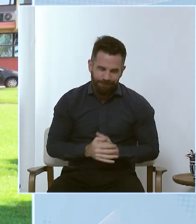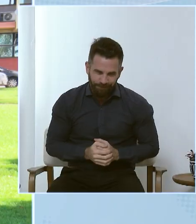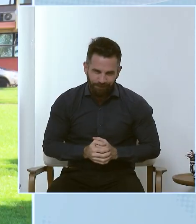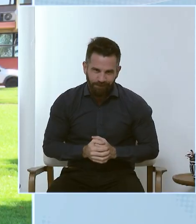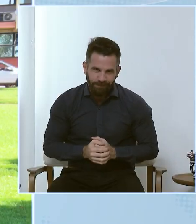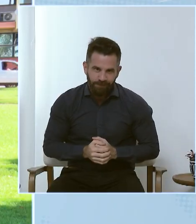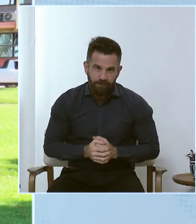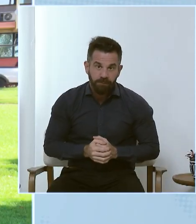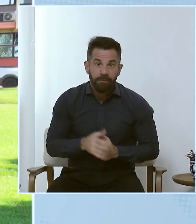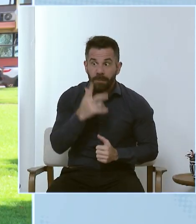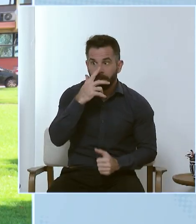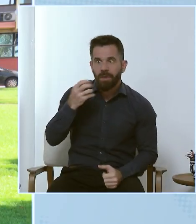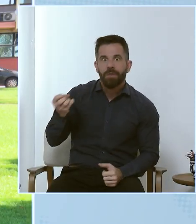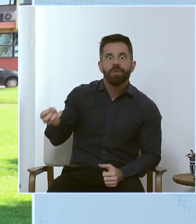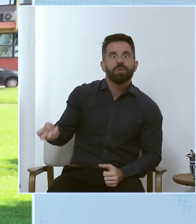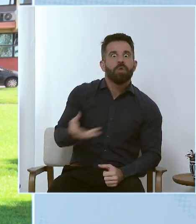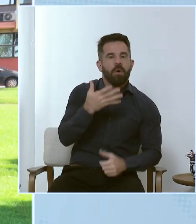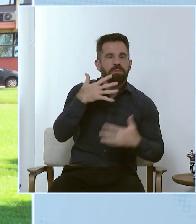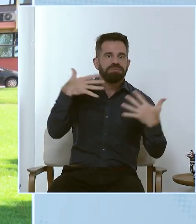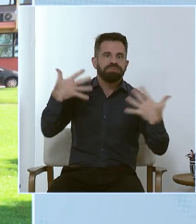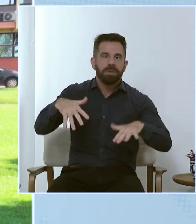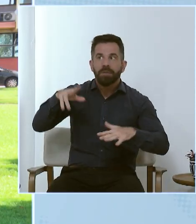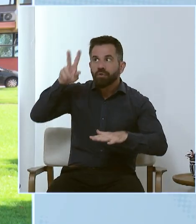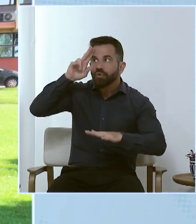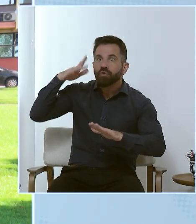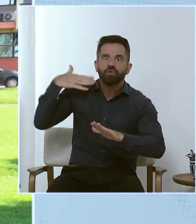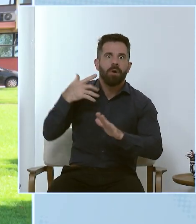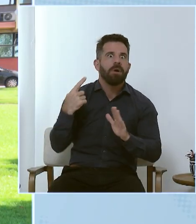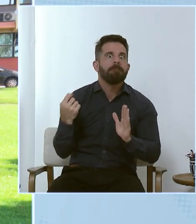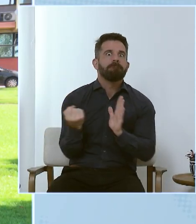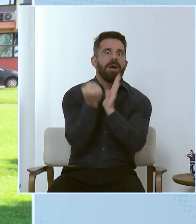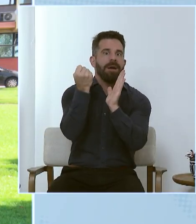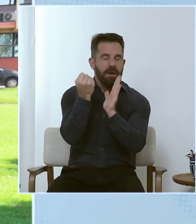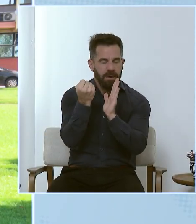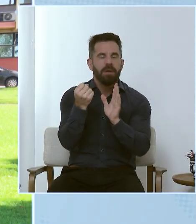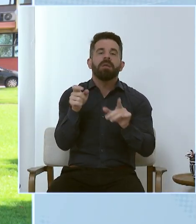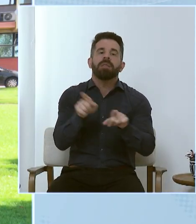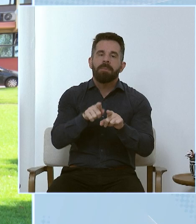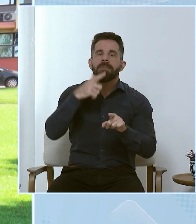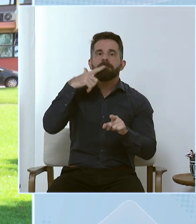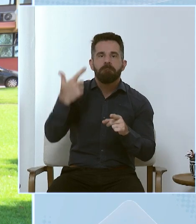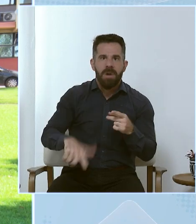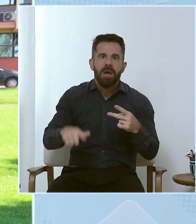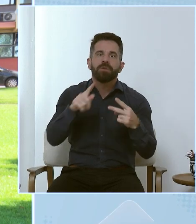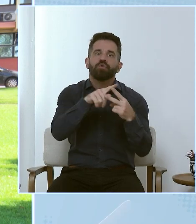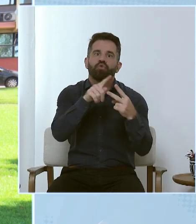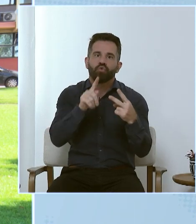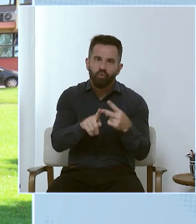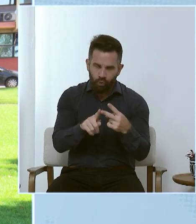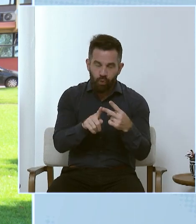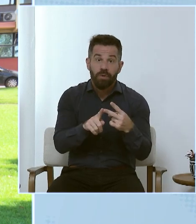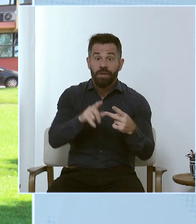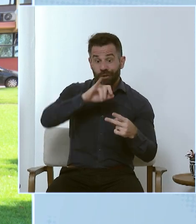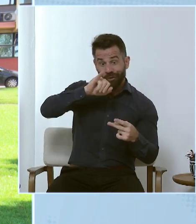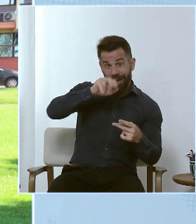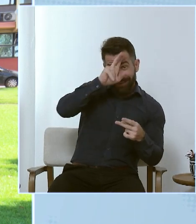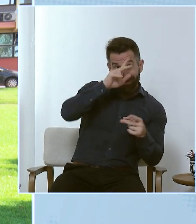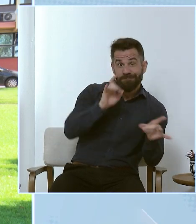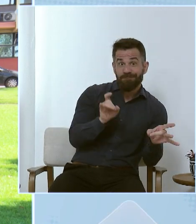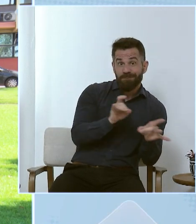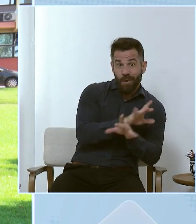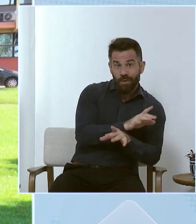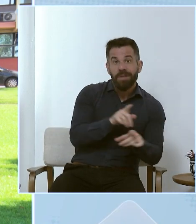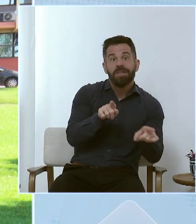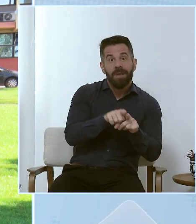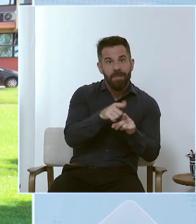expansão histórica da comunicação pública no Brasil, outras 2 cidades do sudoeste goiano, além de Jataí,